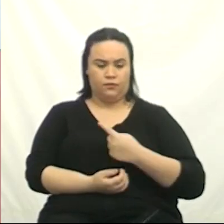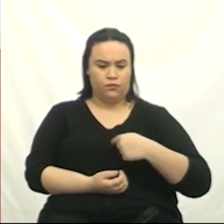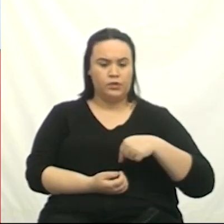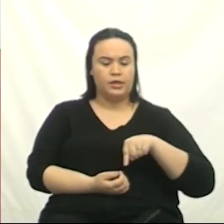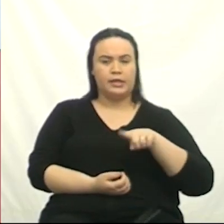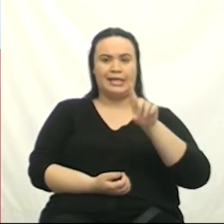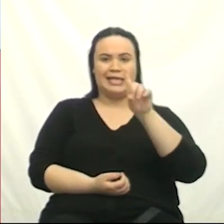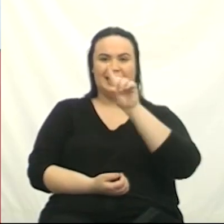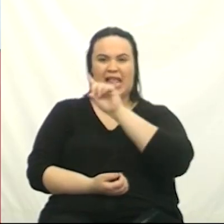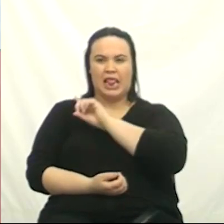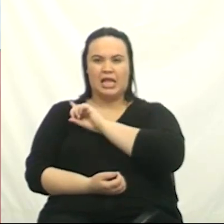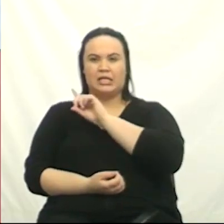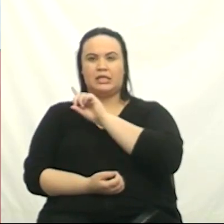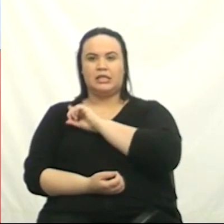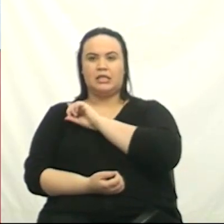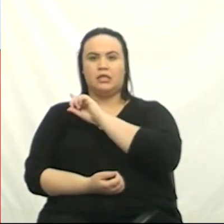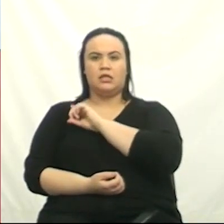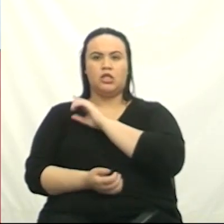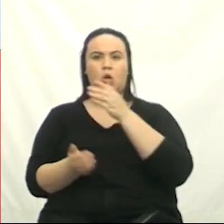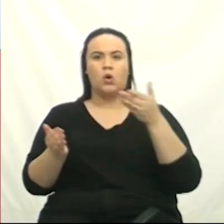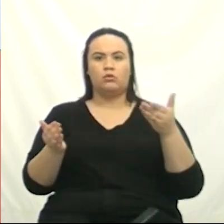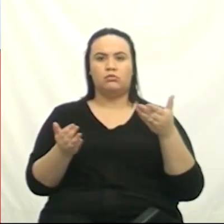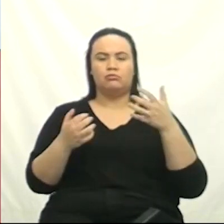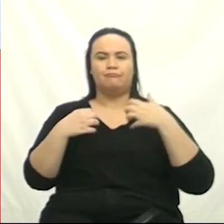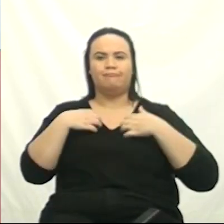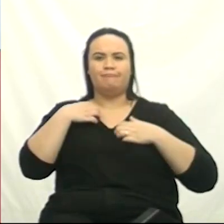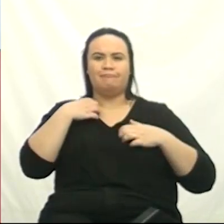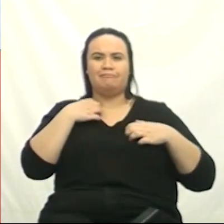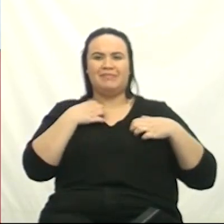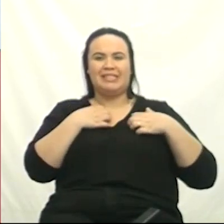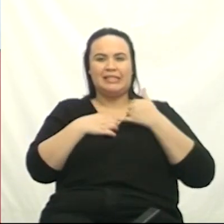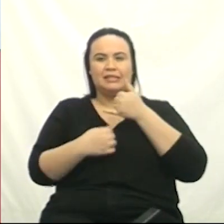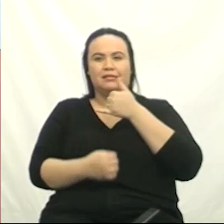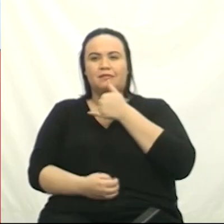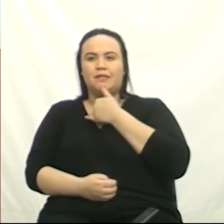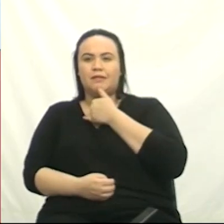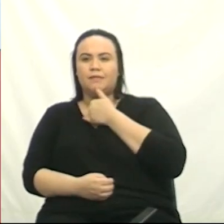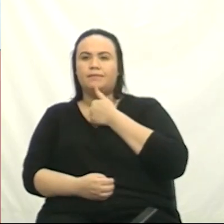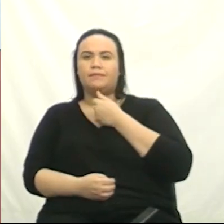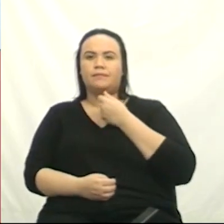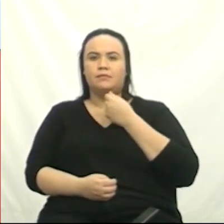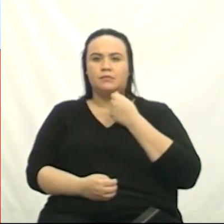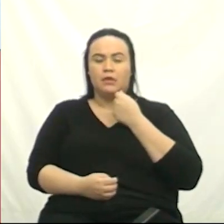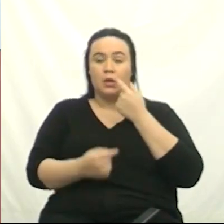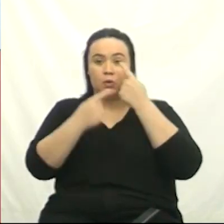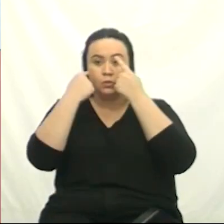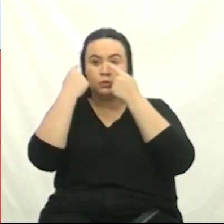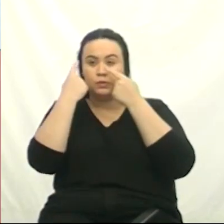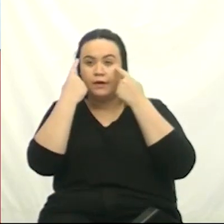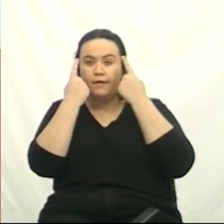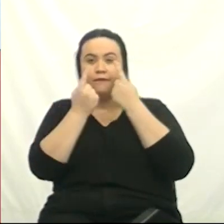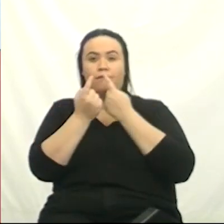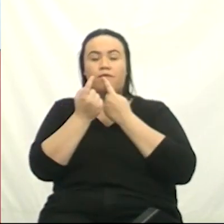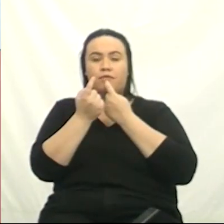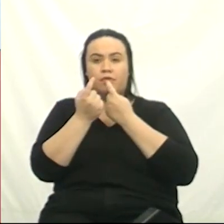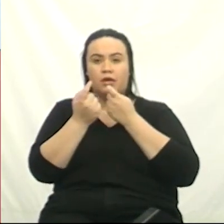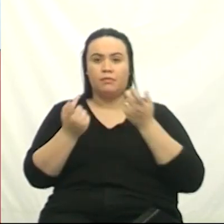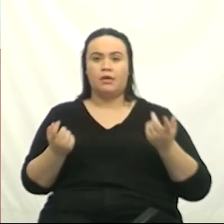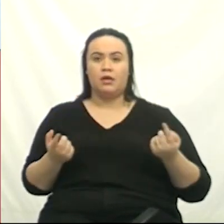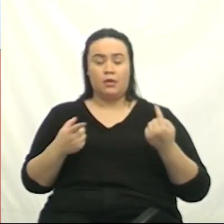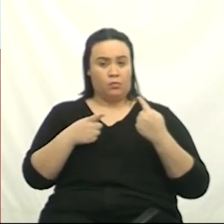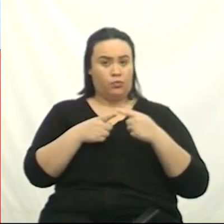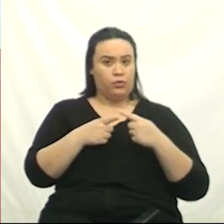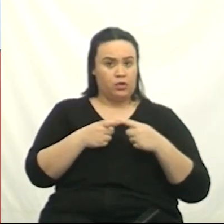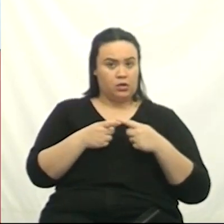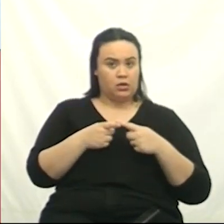e se hoje estou com um semblante entristecido e com os olhos vermelhos desde muito cedo é porque